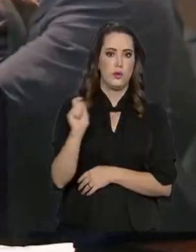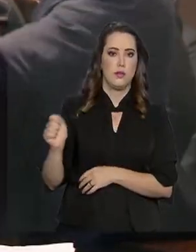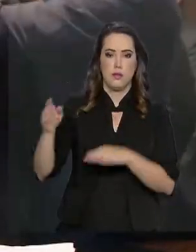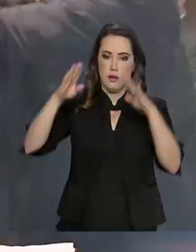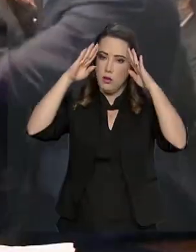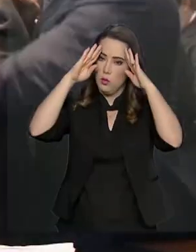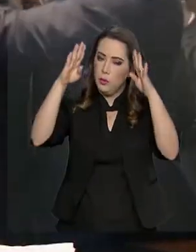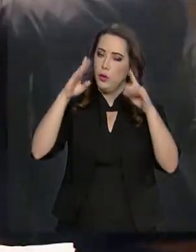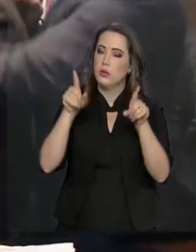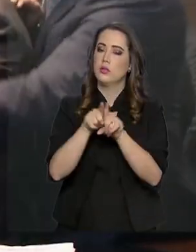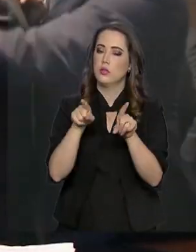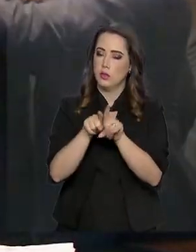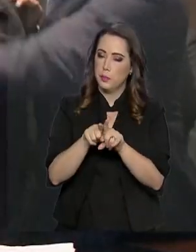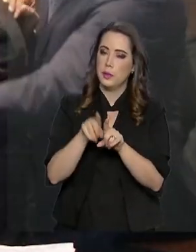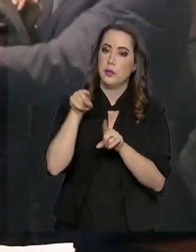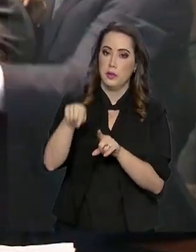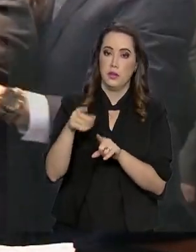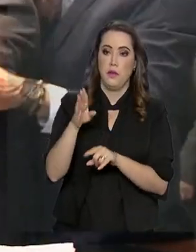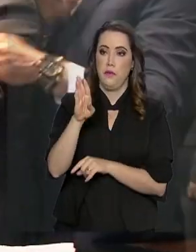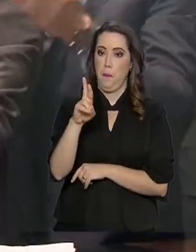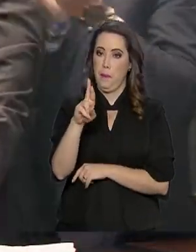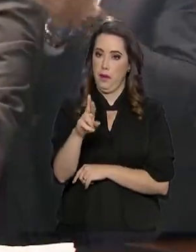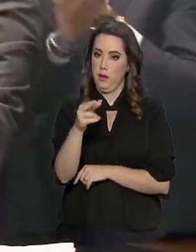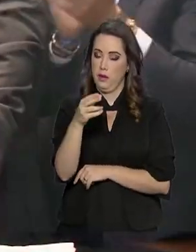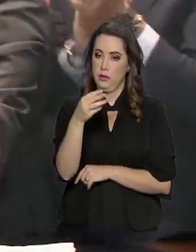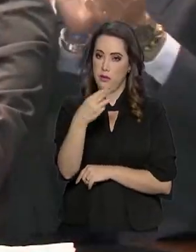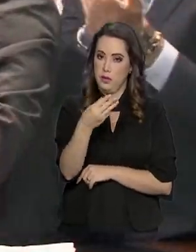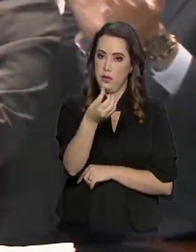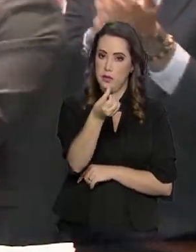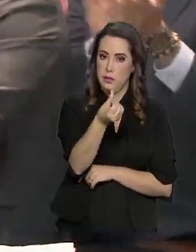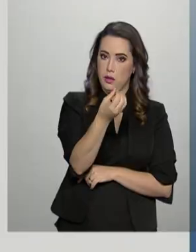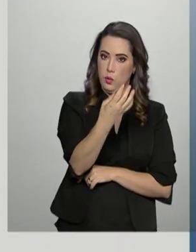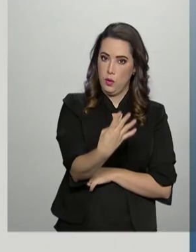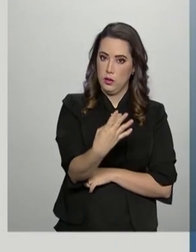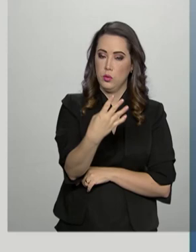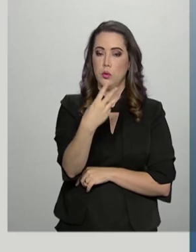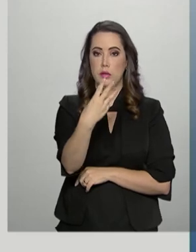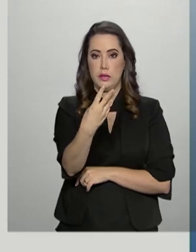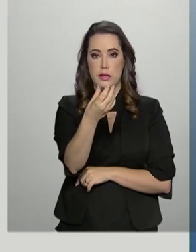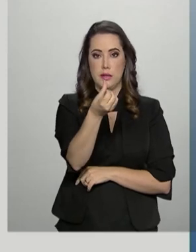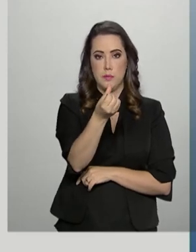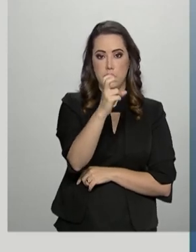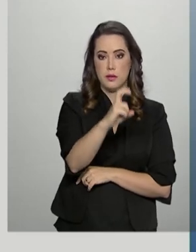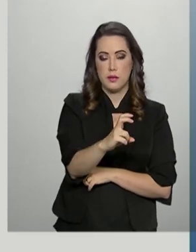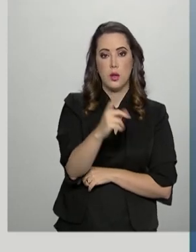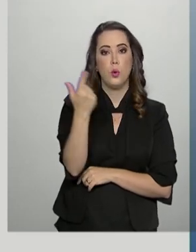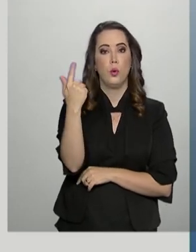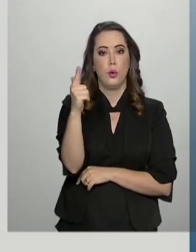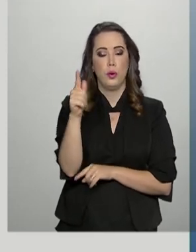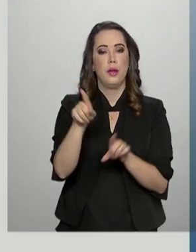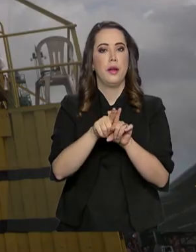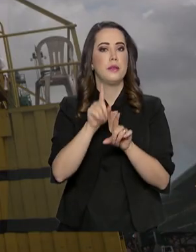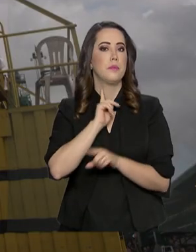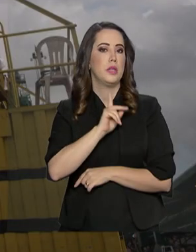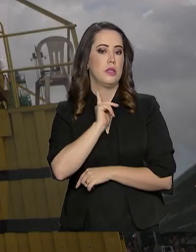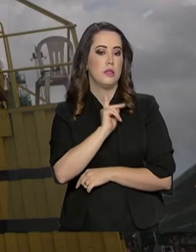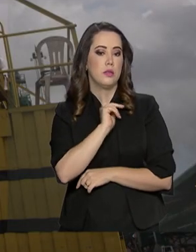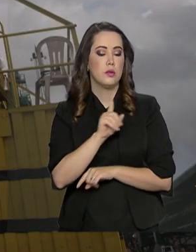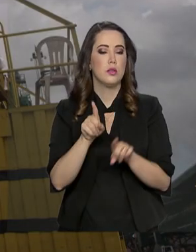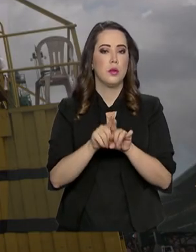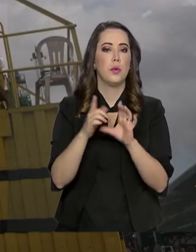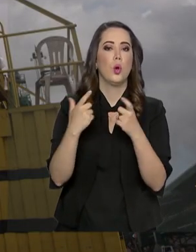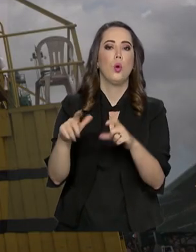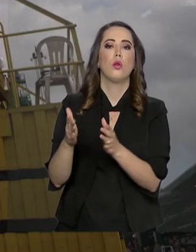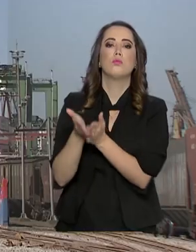Também passaram por concessão as BRs 364 e 365, nos estados de Goiás e Minas Gerais, e algumas